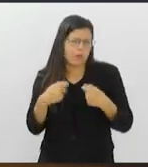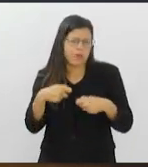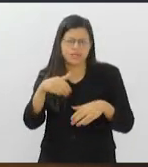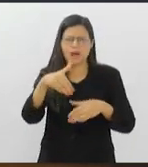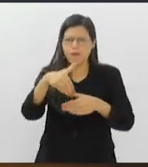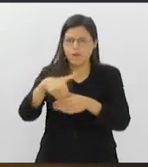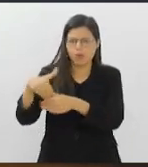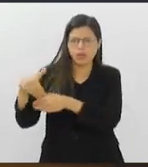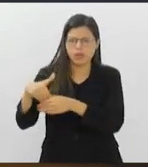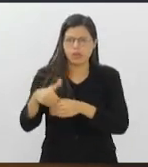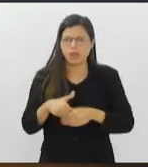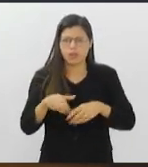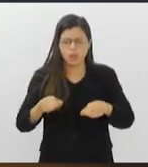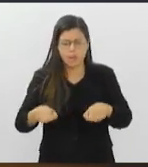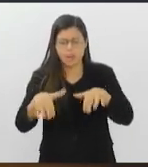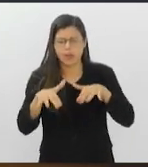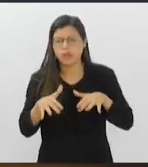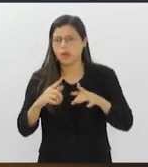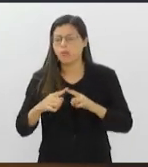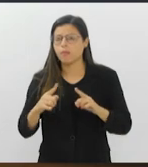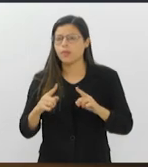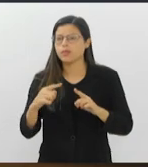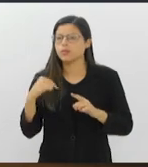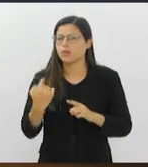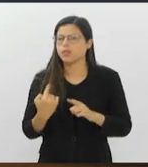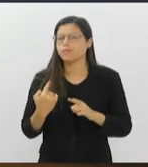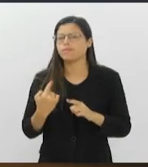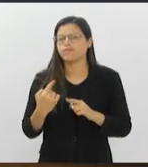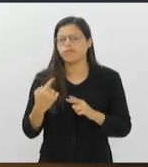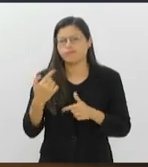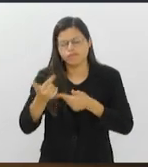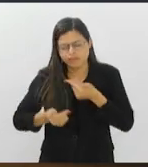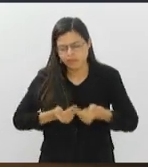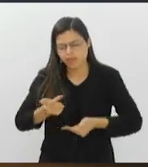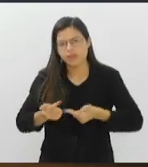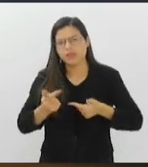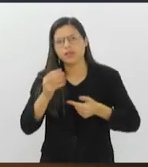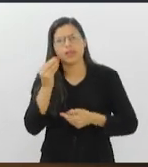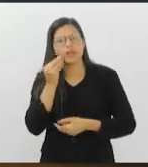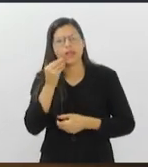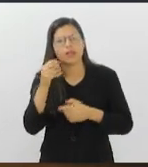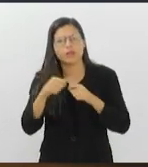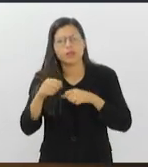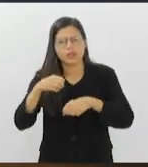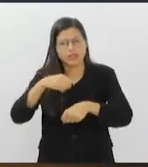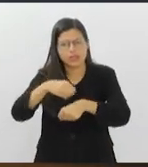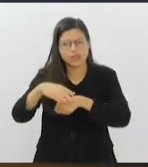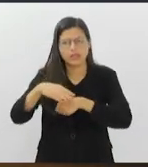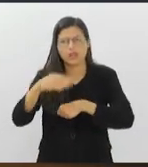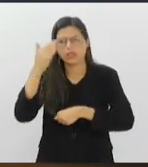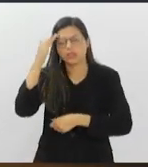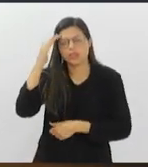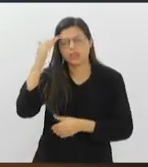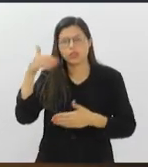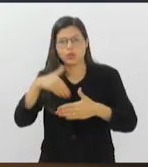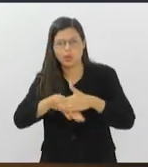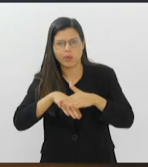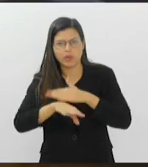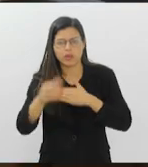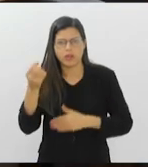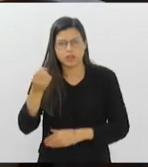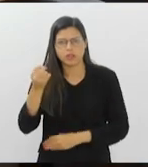votação no plenário, mas a gente tem se ocupado de fazer essas indicações porque a gente entende que o banco de leite ele é